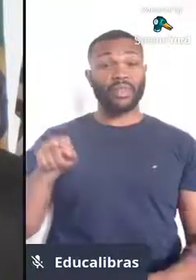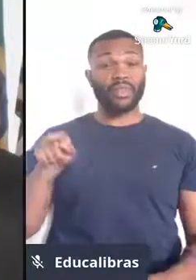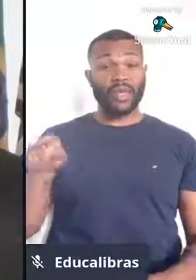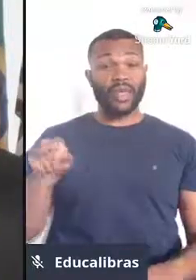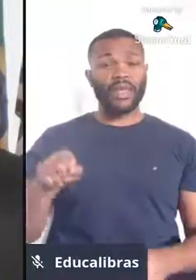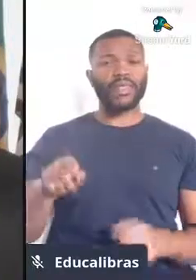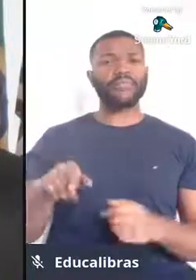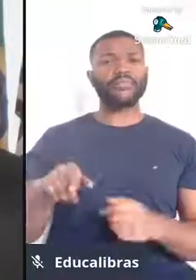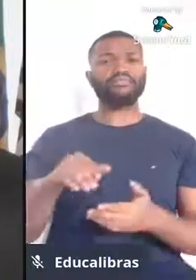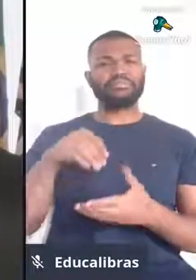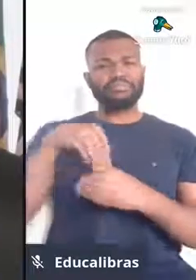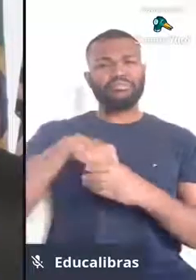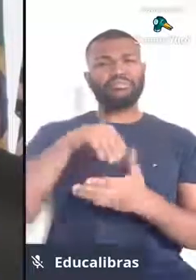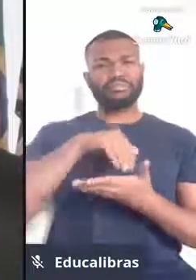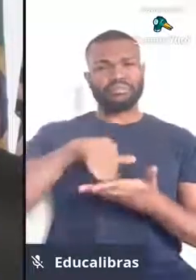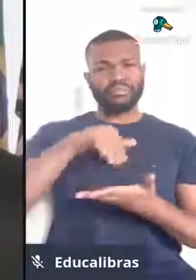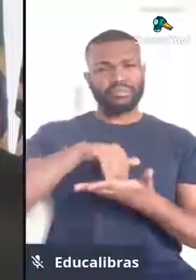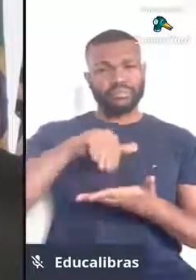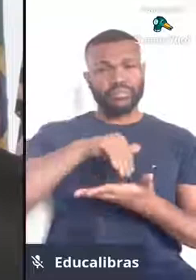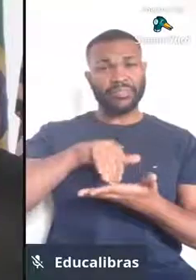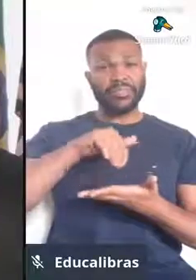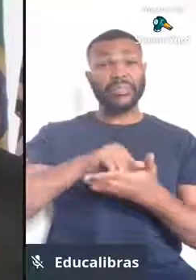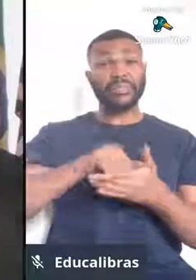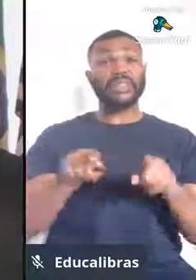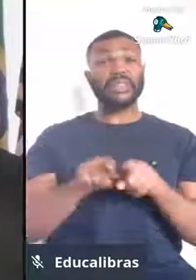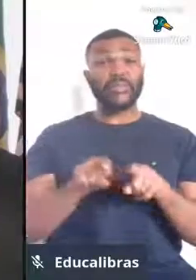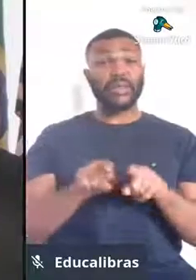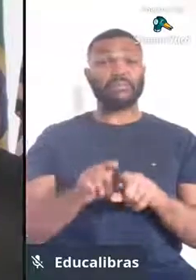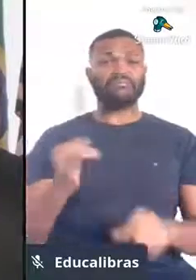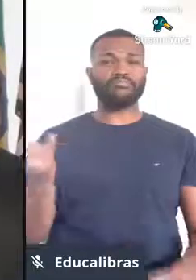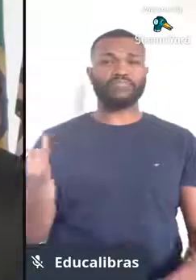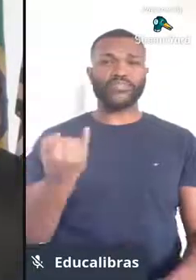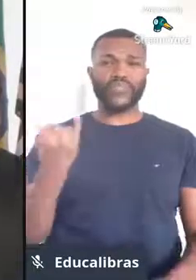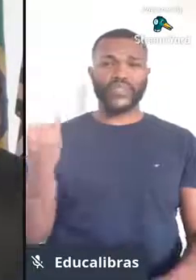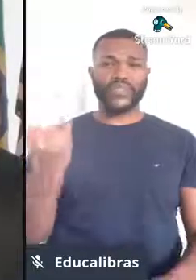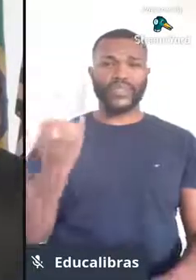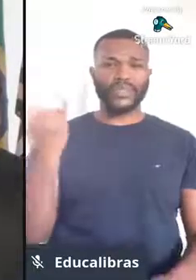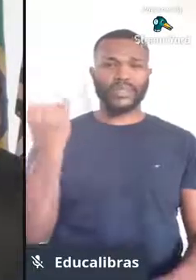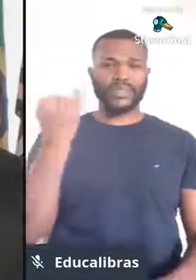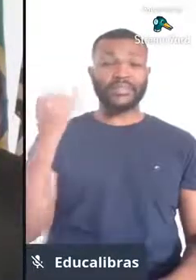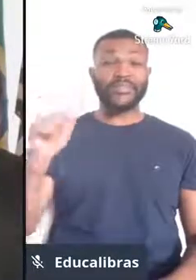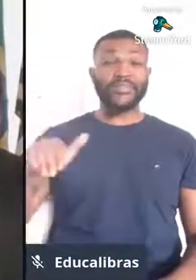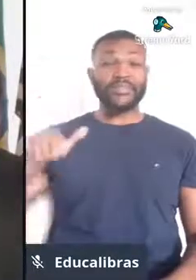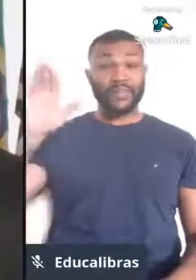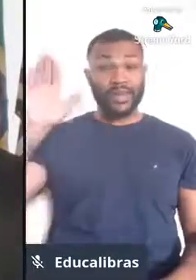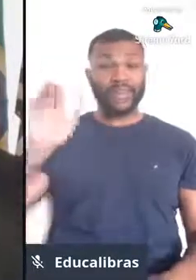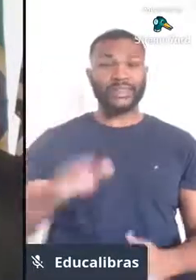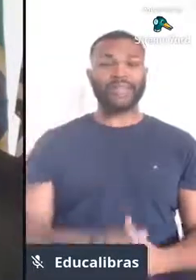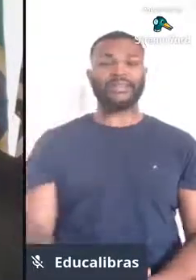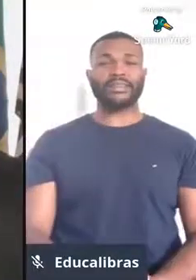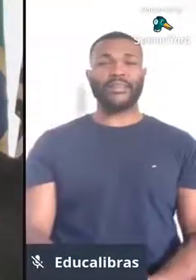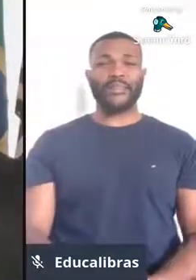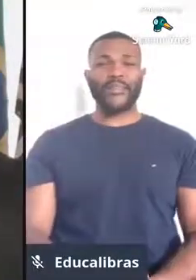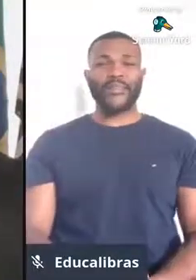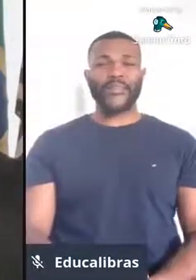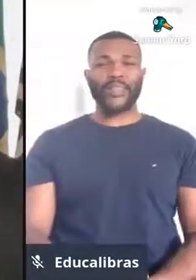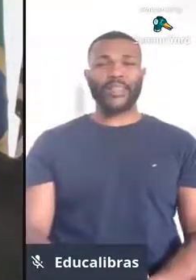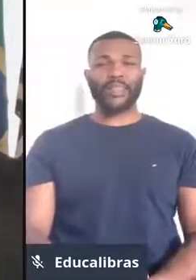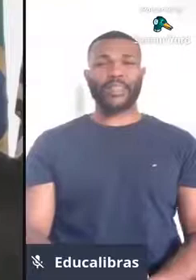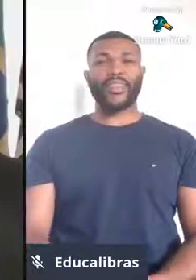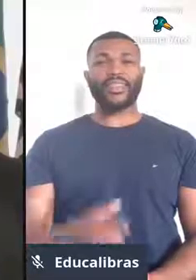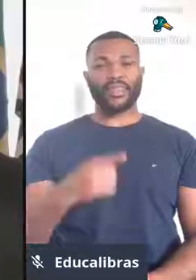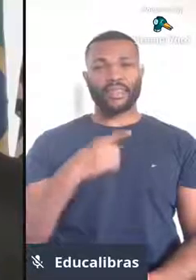para a Secretaria e uma relevância ainda maior, né, que ela tem